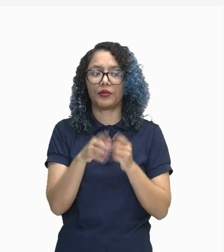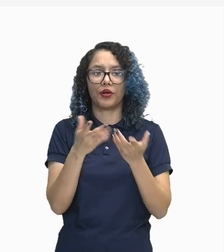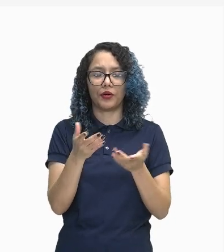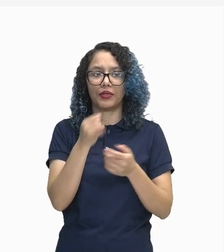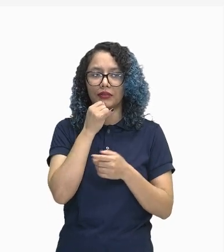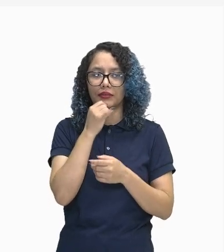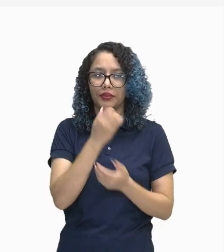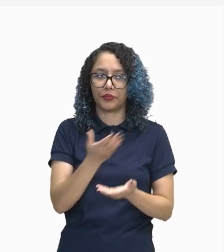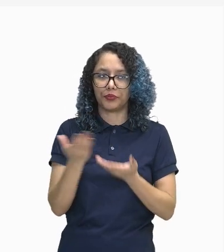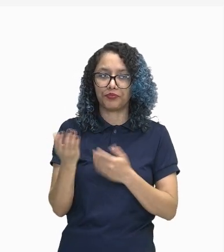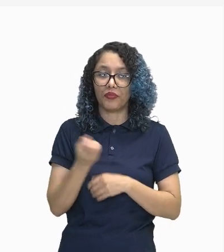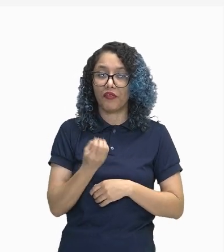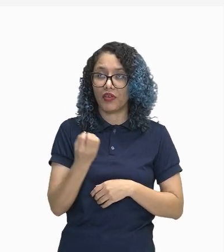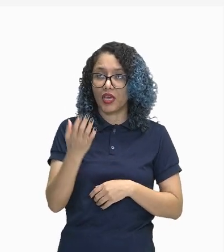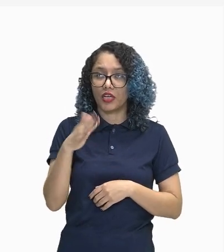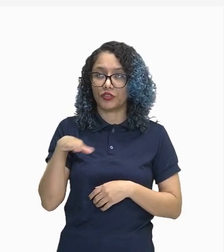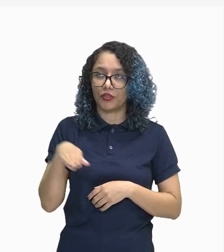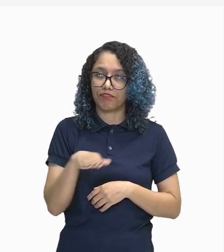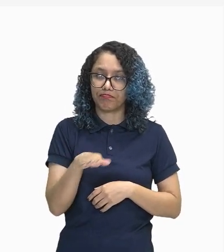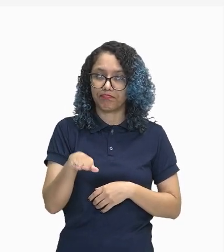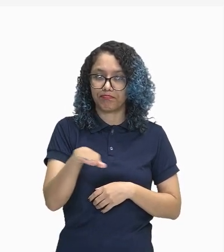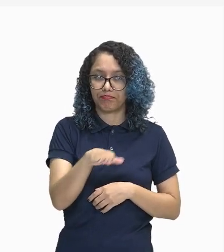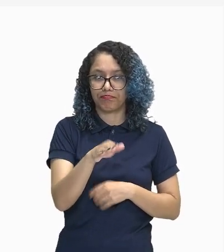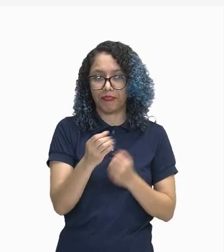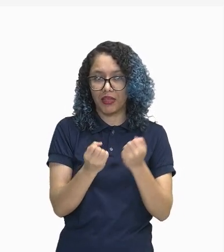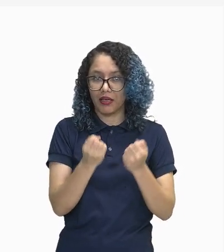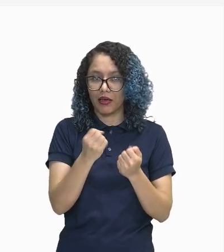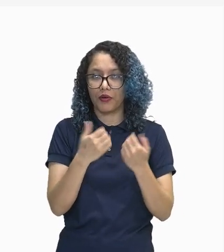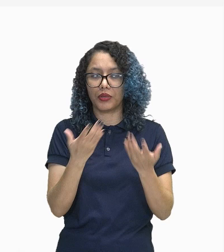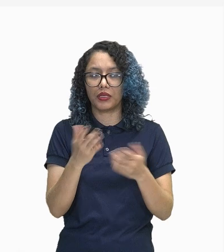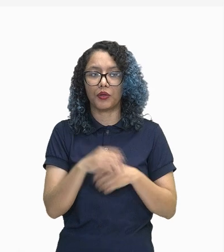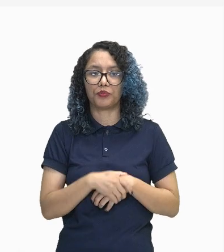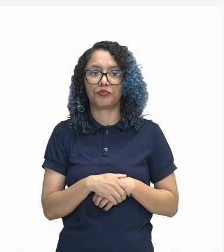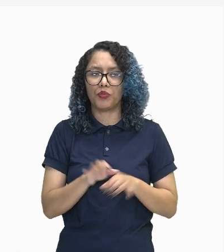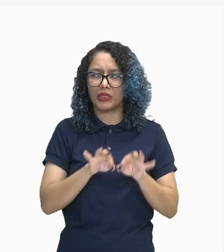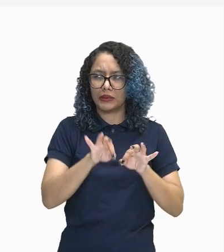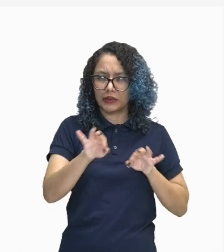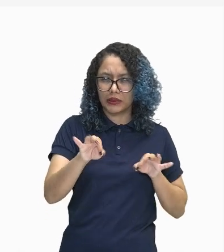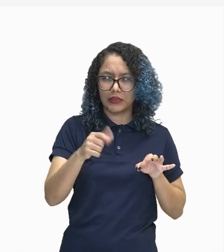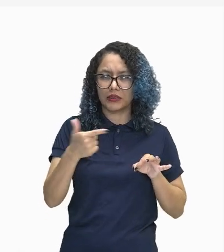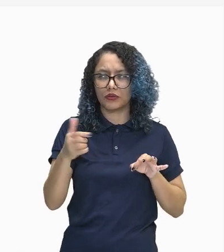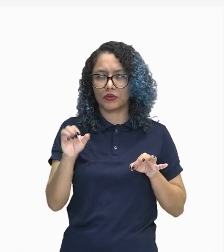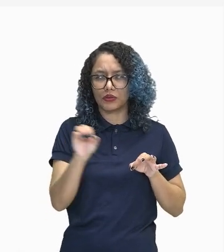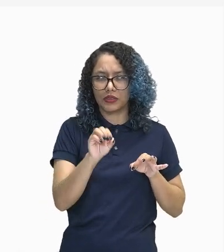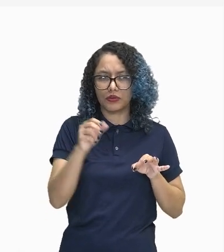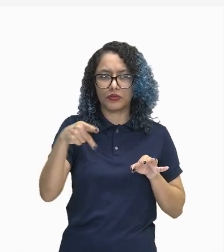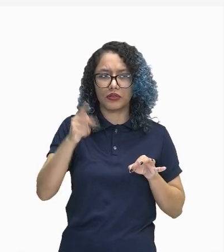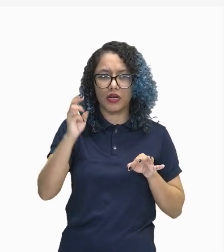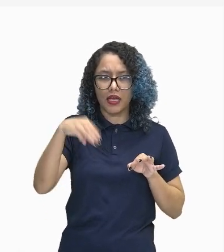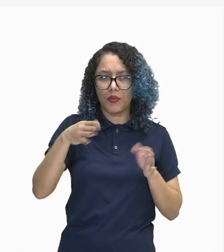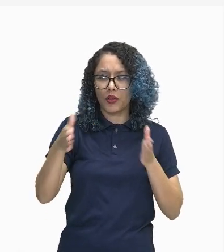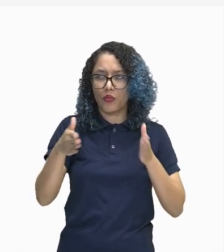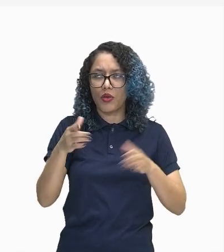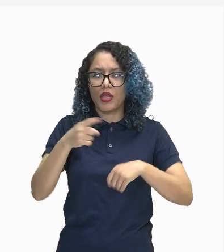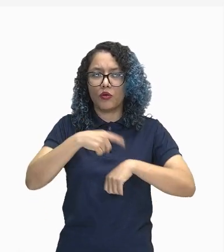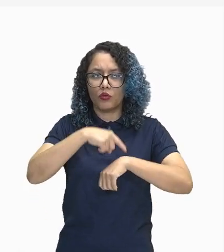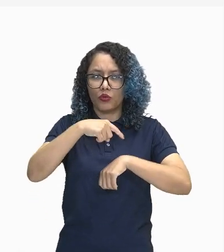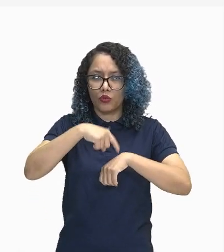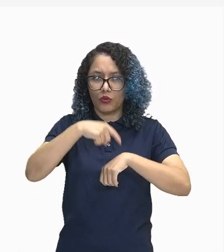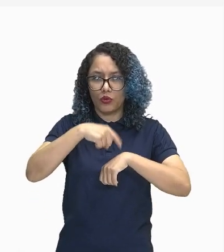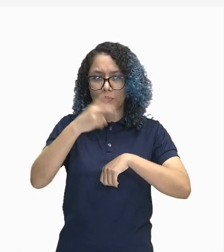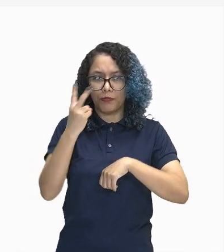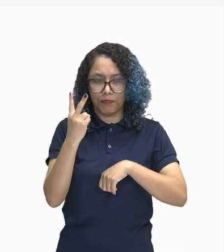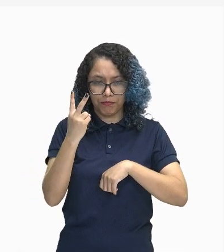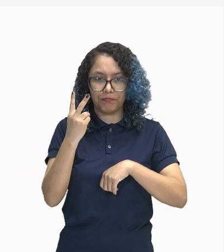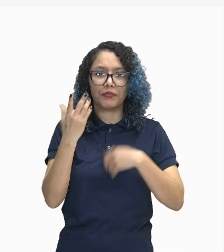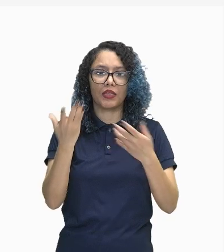viagem de carro. Um carro percorre uma distância de 200 km em 2 horas. Pergunta: qual